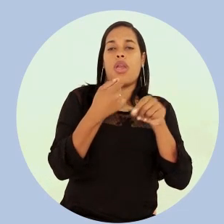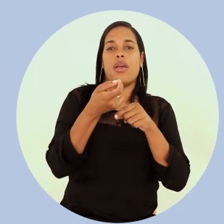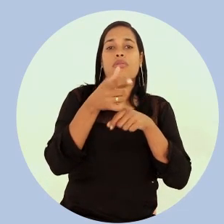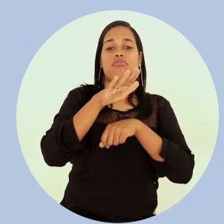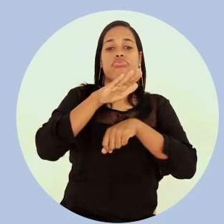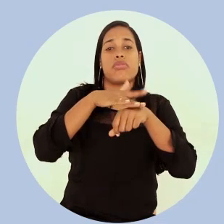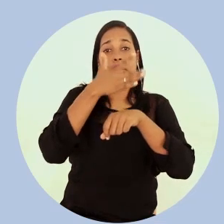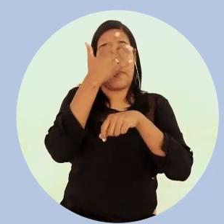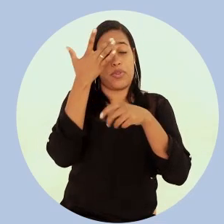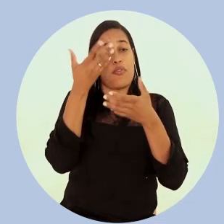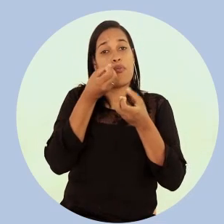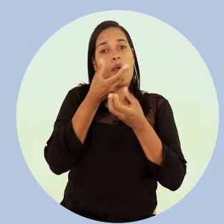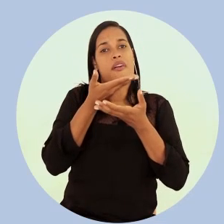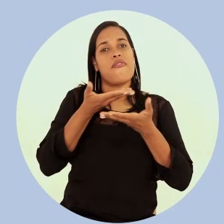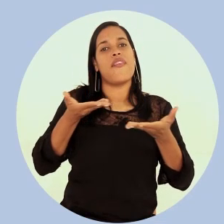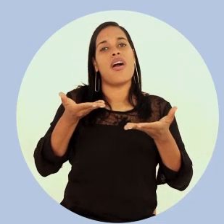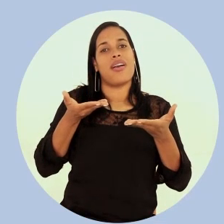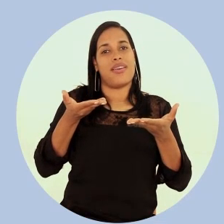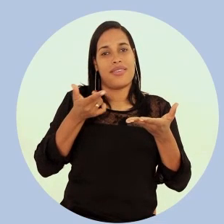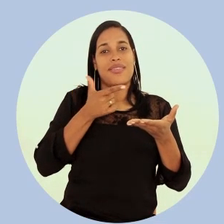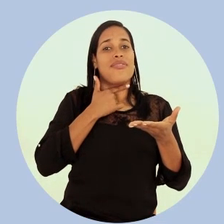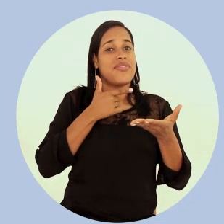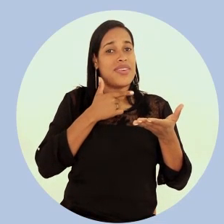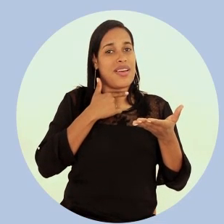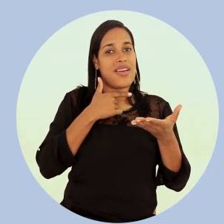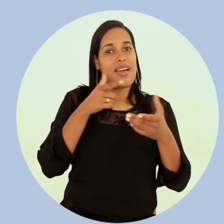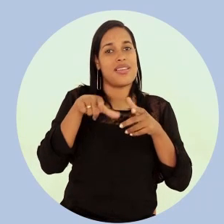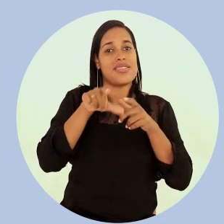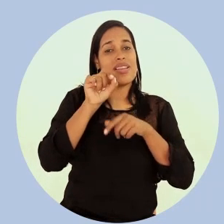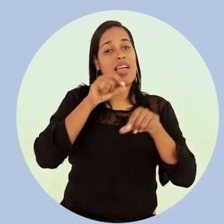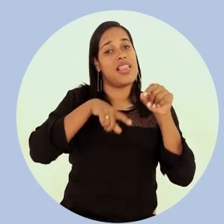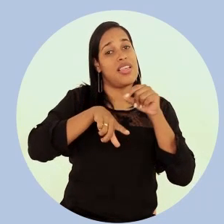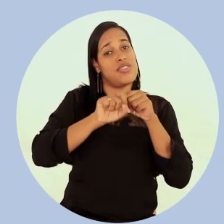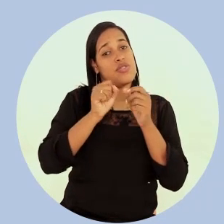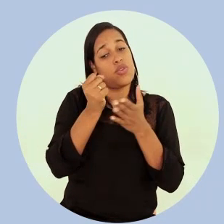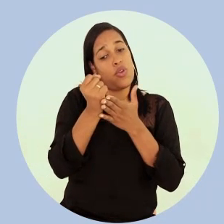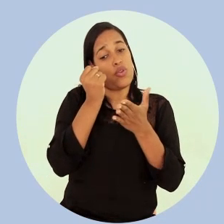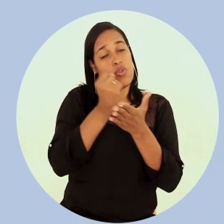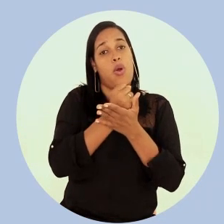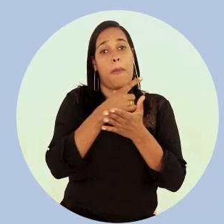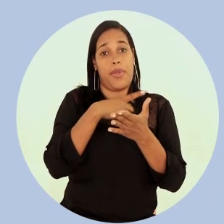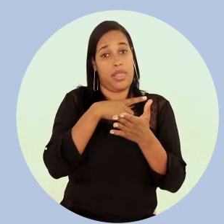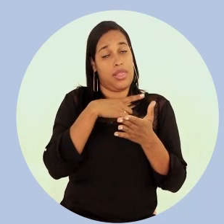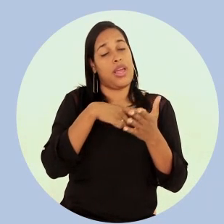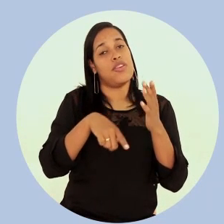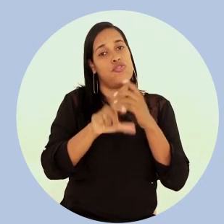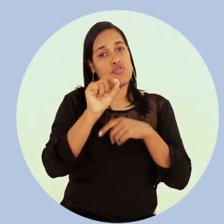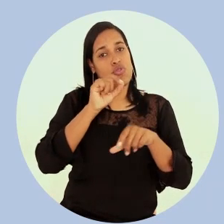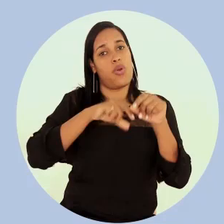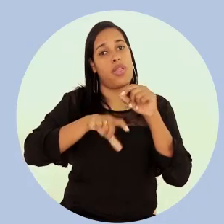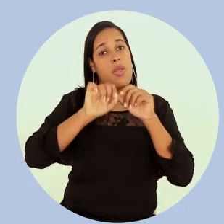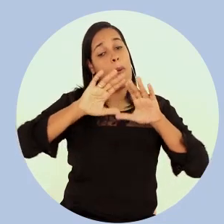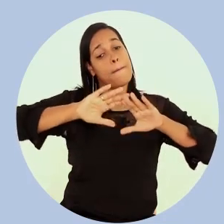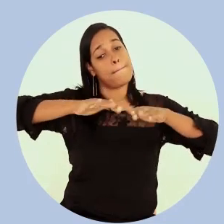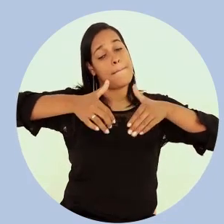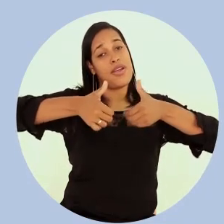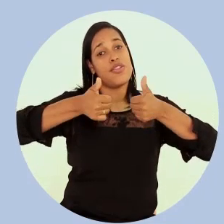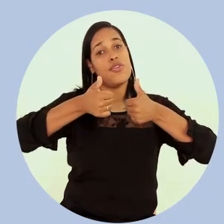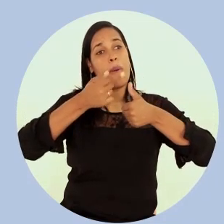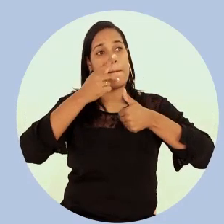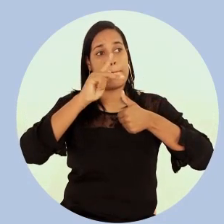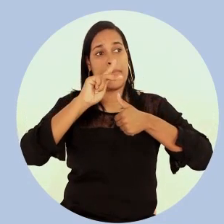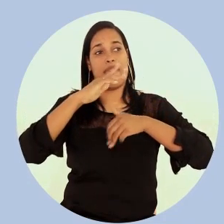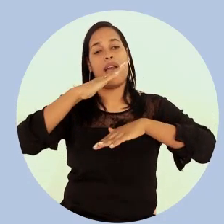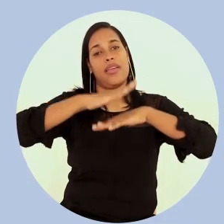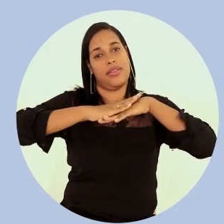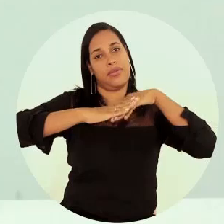vaga e seleção é o ato de selecionar, como o próprio nome diz, de escolher o melhor candidato para aquele